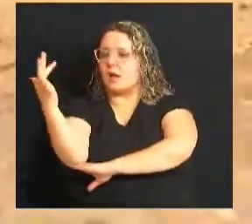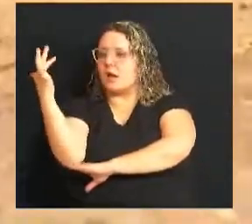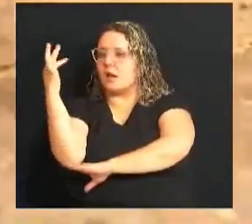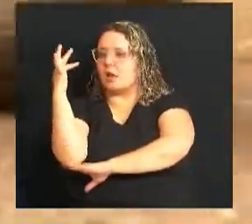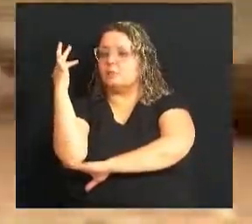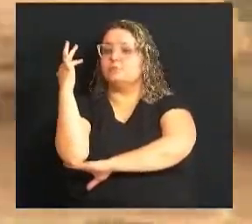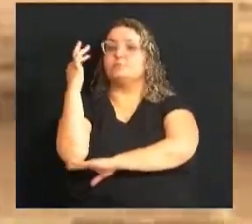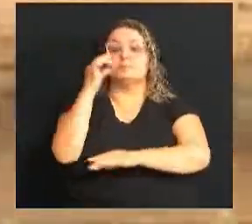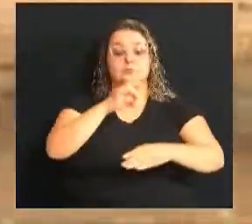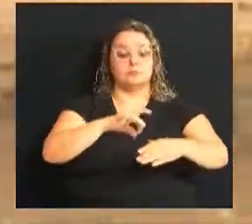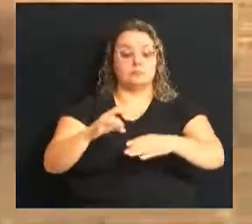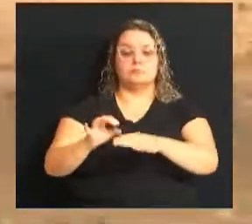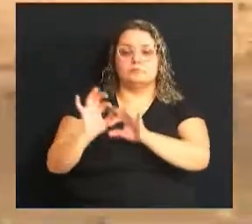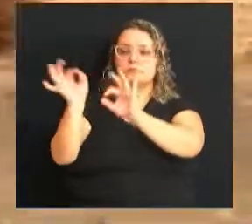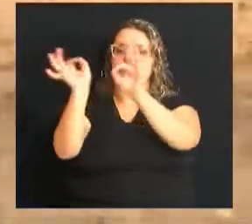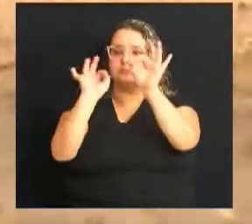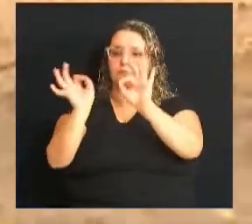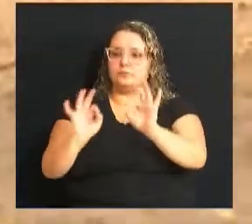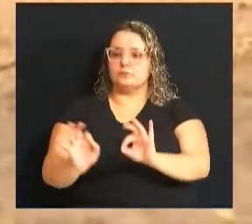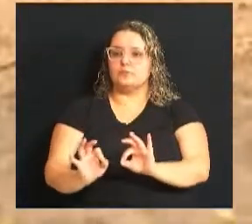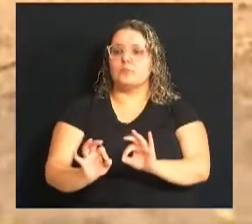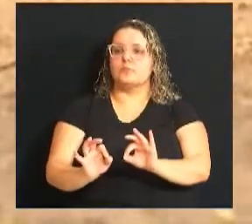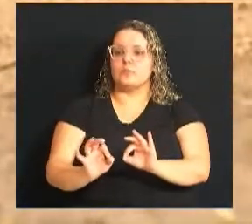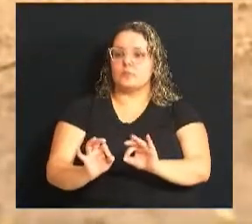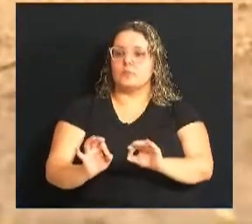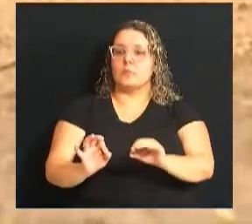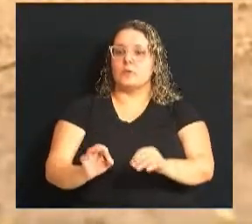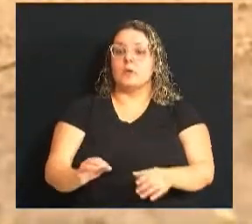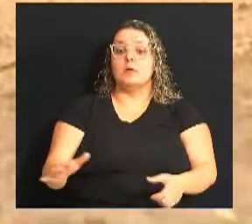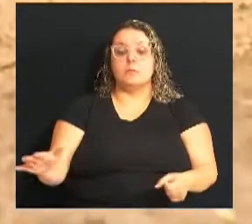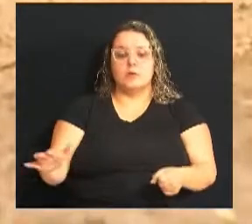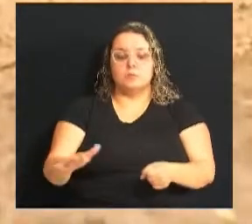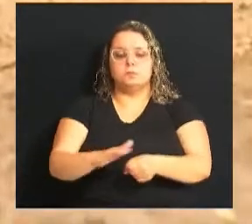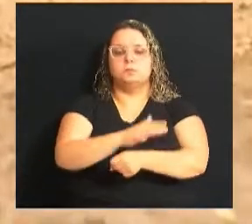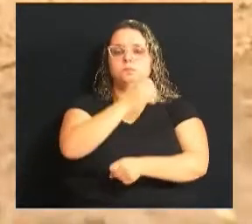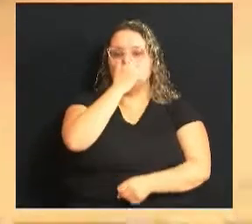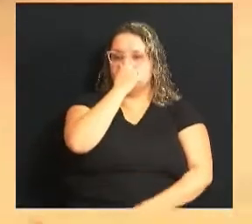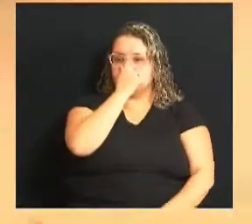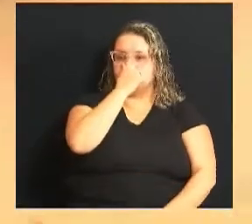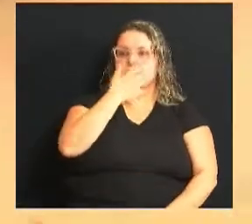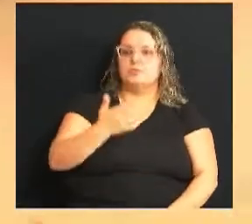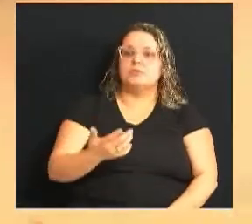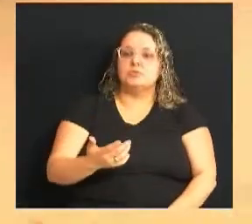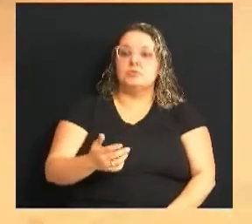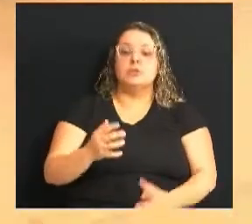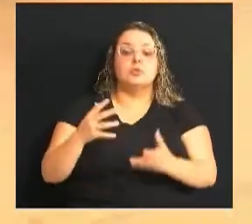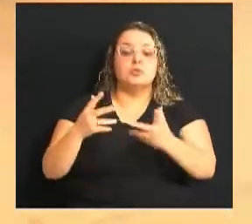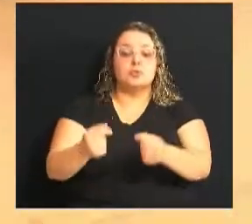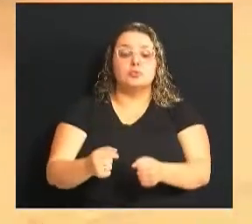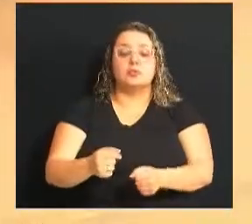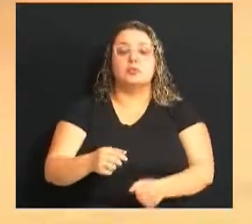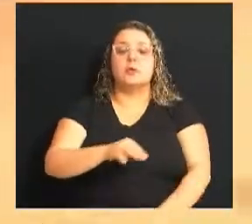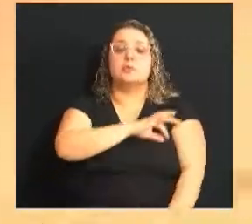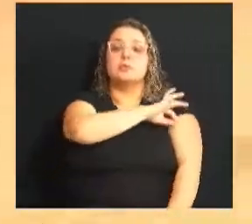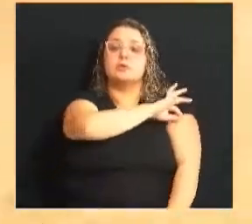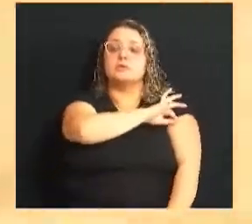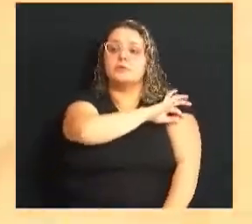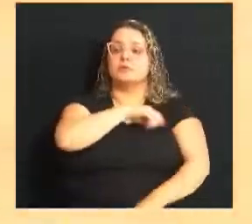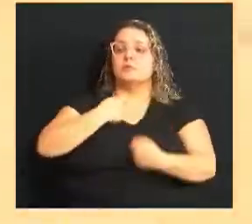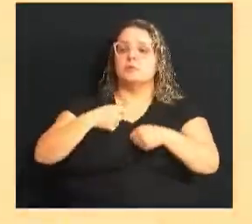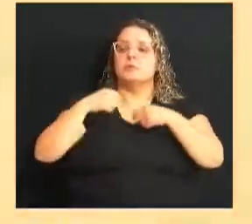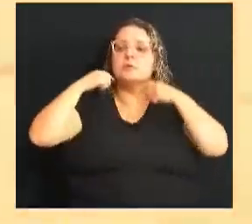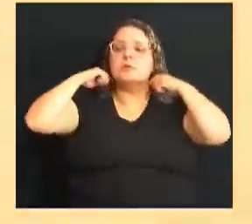para abastecer a necessidade da Prefeitura de Campinas. Então, hoje, basicamente, nós não